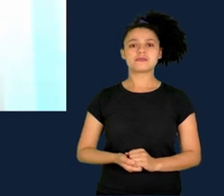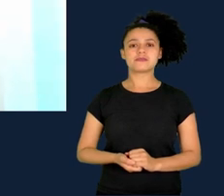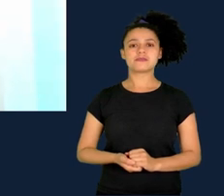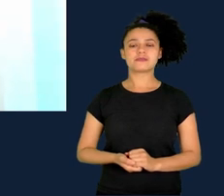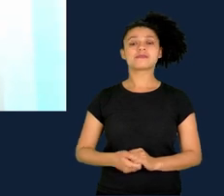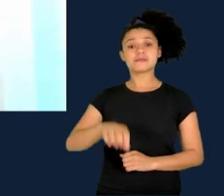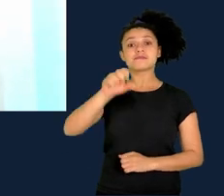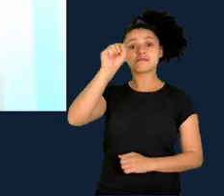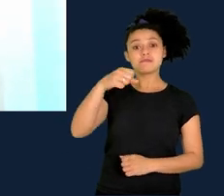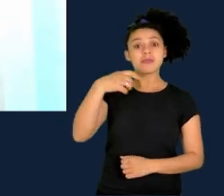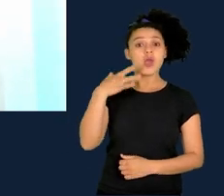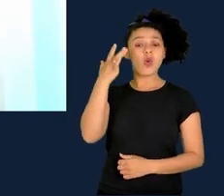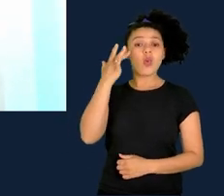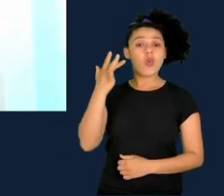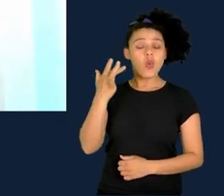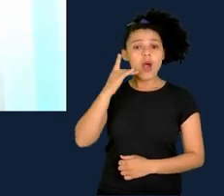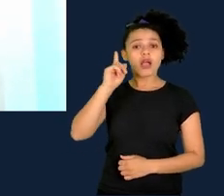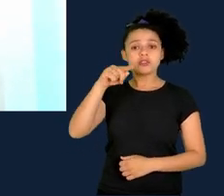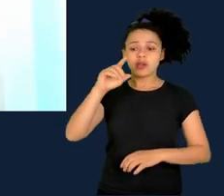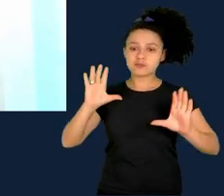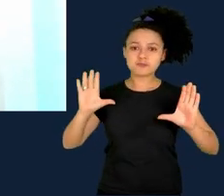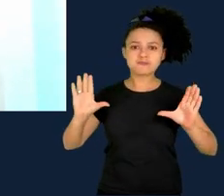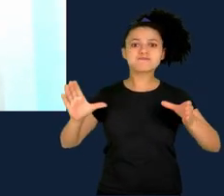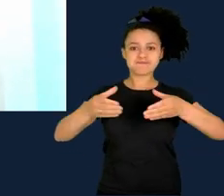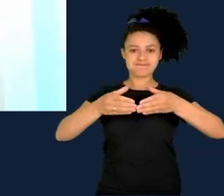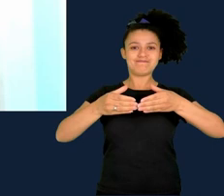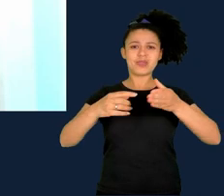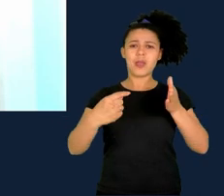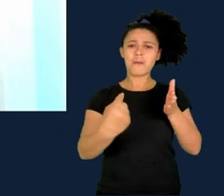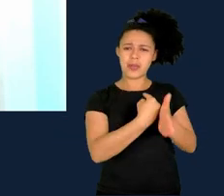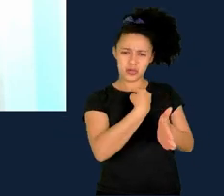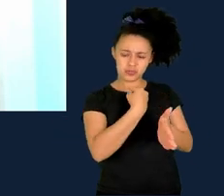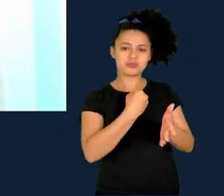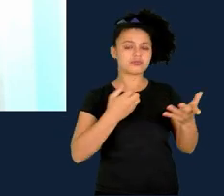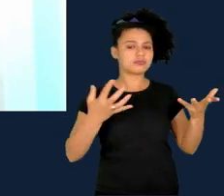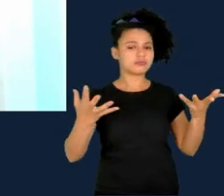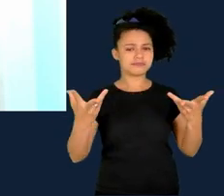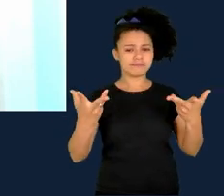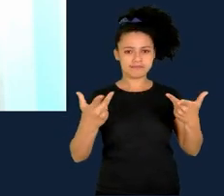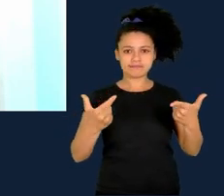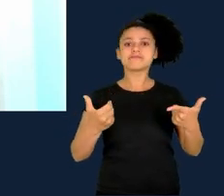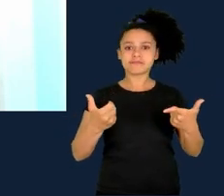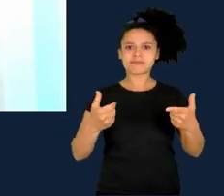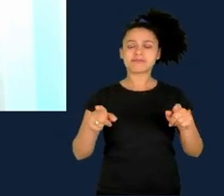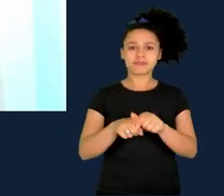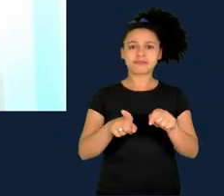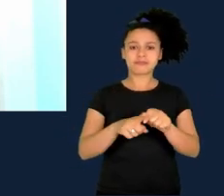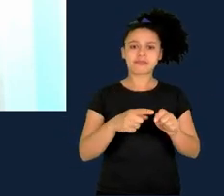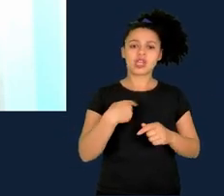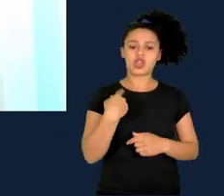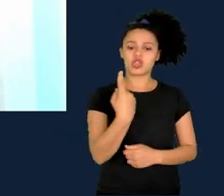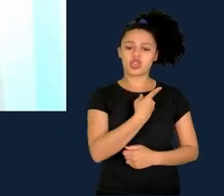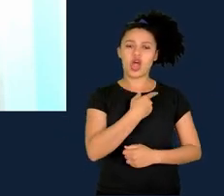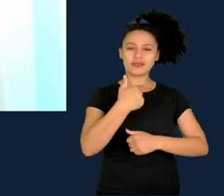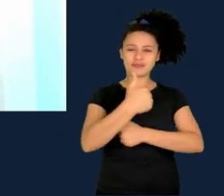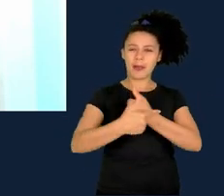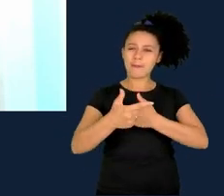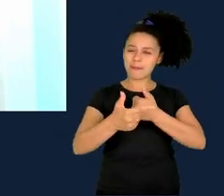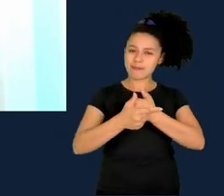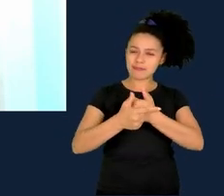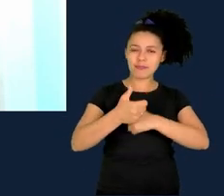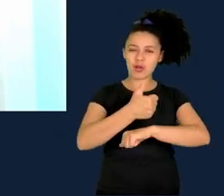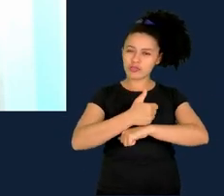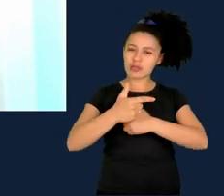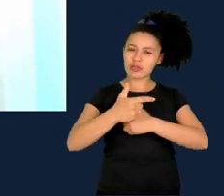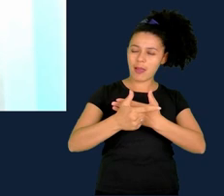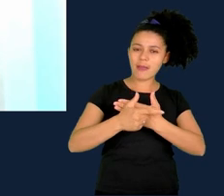Sim, eu acho que é um conjunto de perguntas fabulosa e que define o nosso trabalho enquanto comunicadores. Eu acho que, para